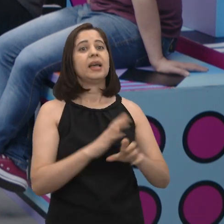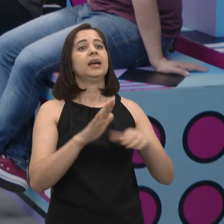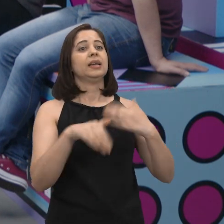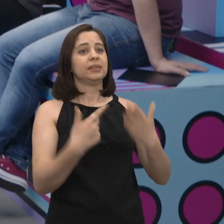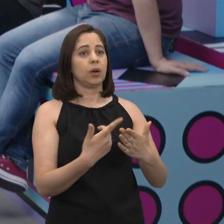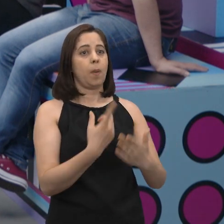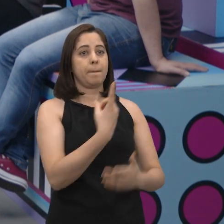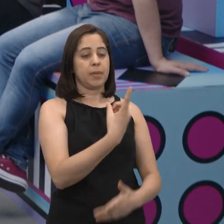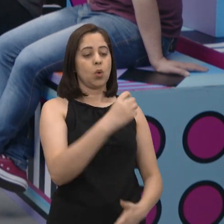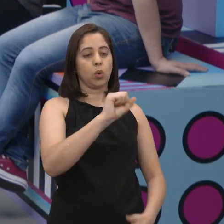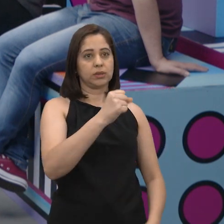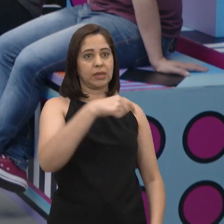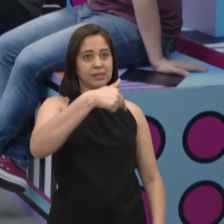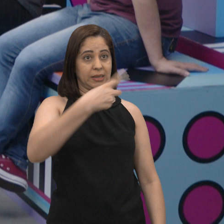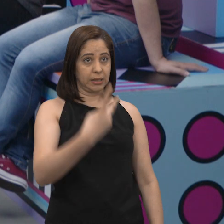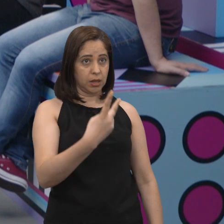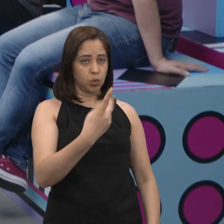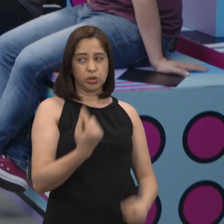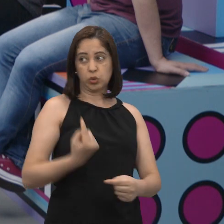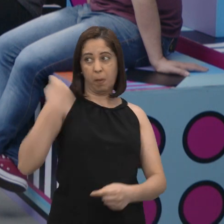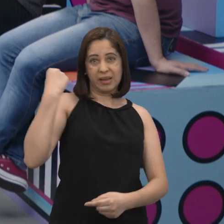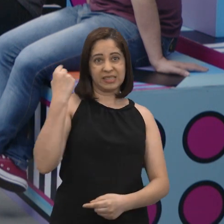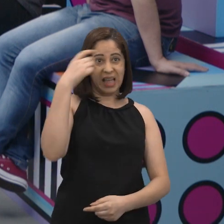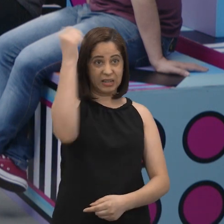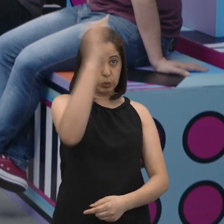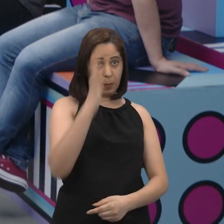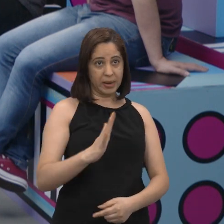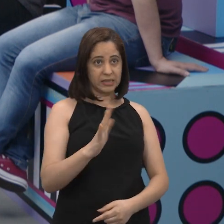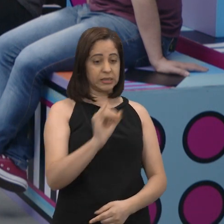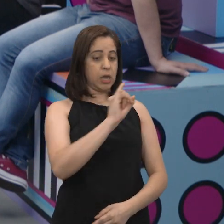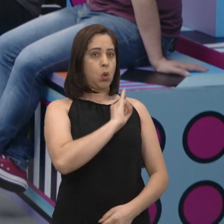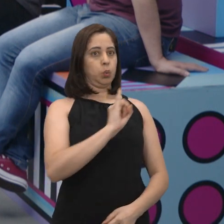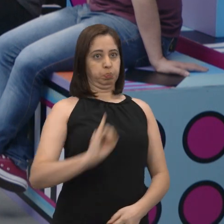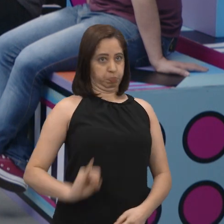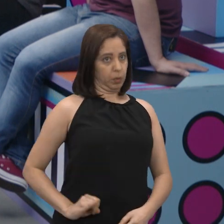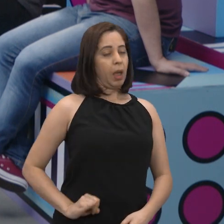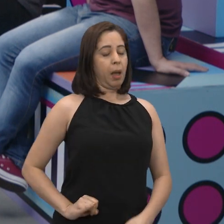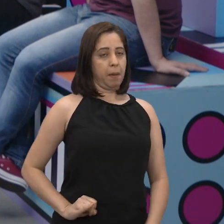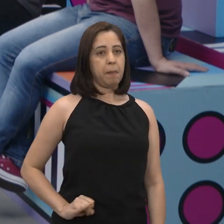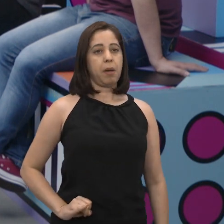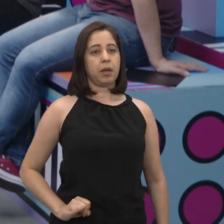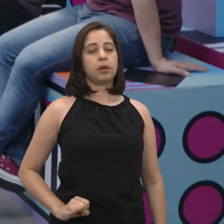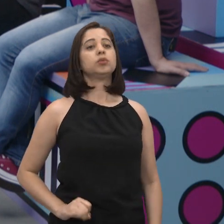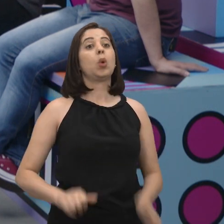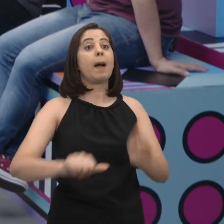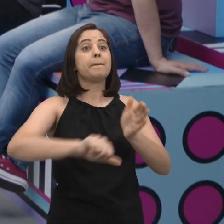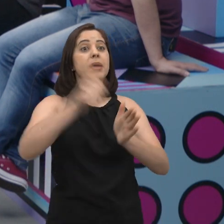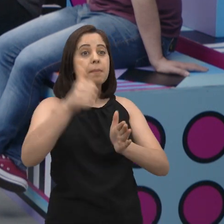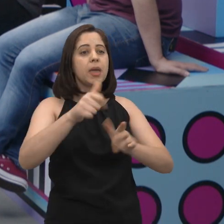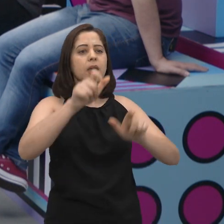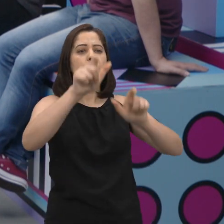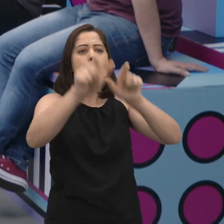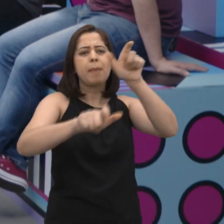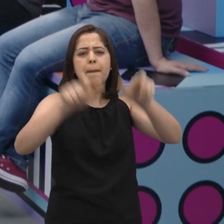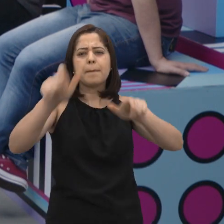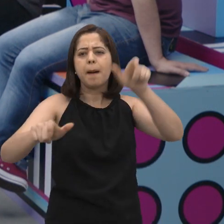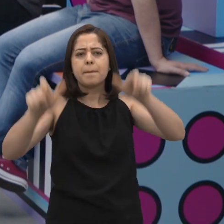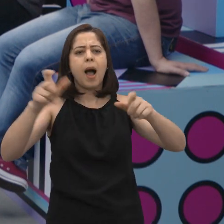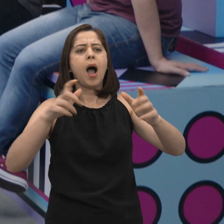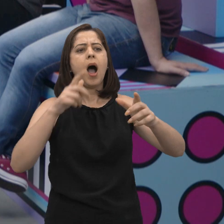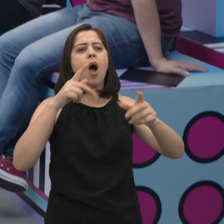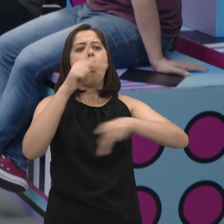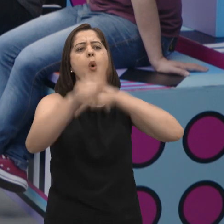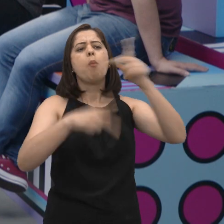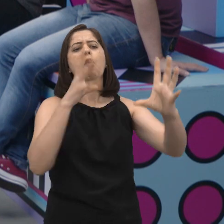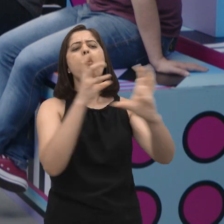desde 1872, quando o Brasil ainda era império. Então já foi feito o primeiro recenseamento, mas que esse censo é realizado por um órgão